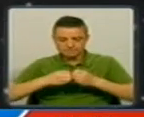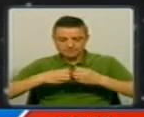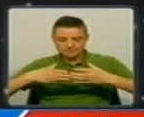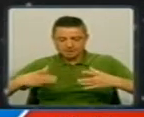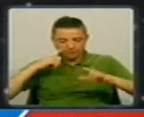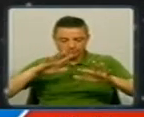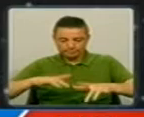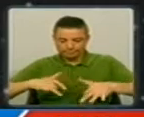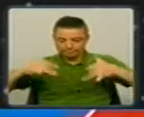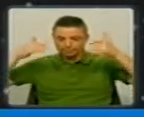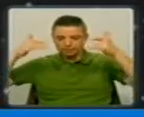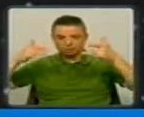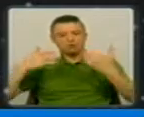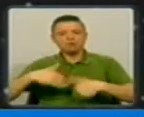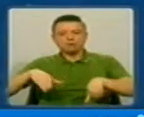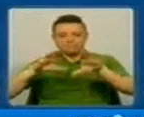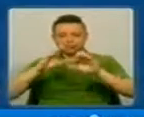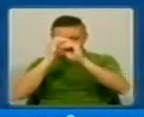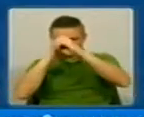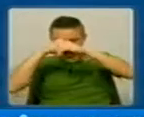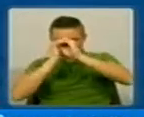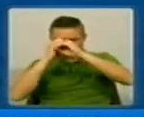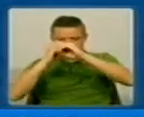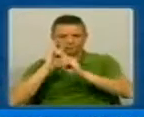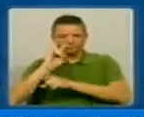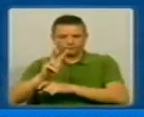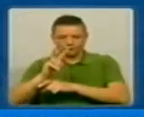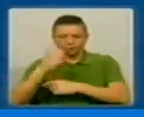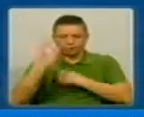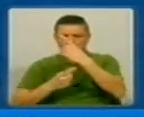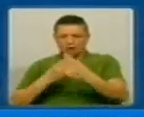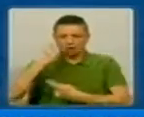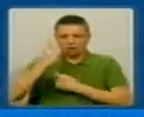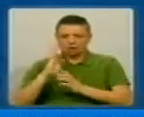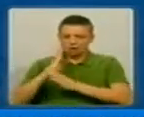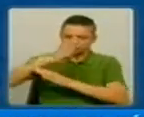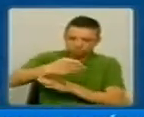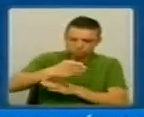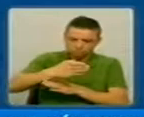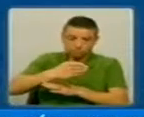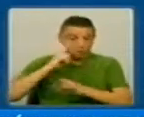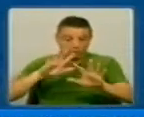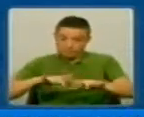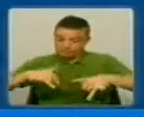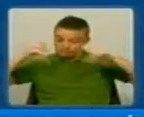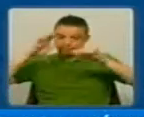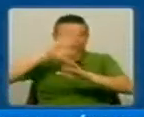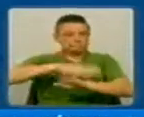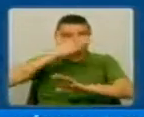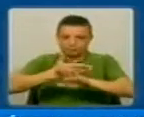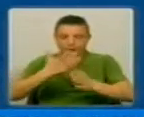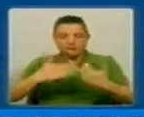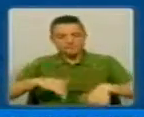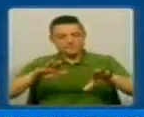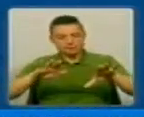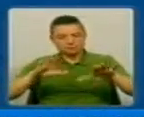Ainda não é possível ver isto a olho nu, é preciso telescópios com alguma capacidade para termos acesso a este aumento deste brilho, e isto não tem nada a